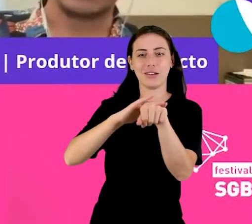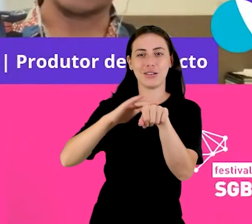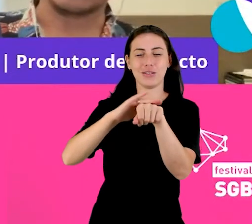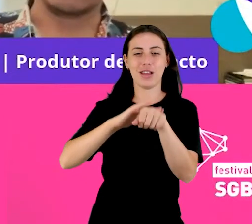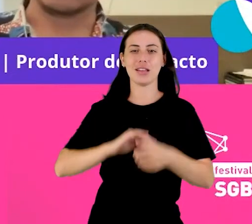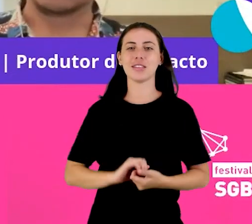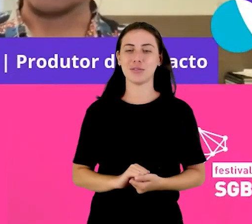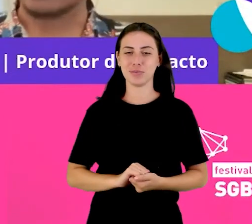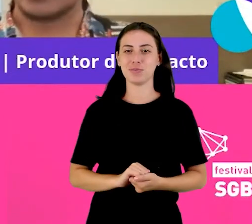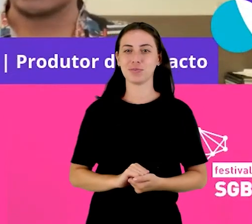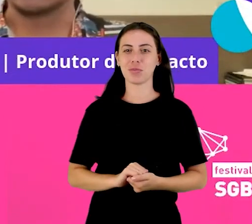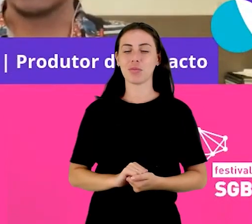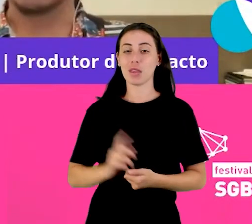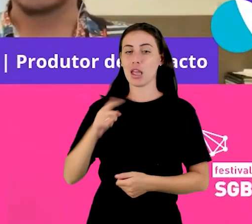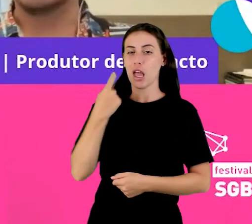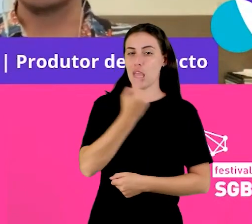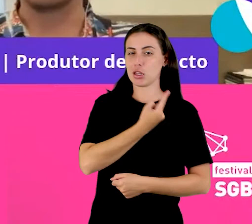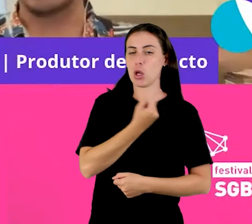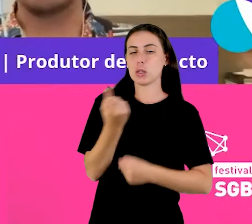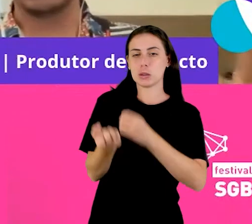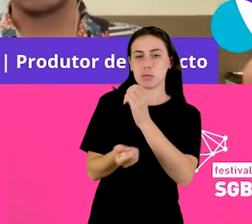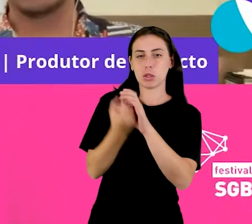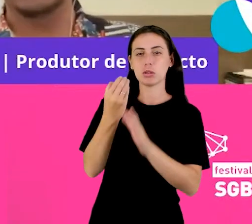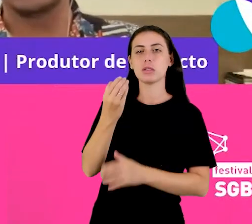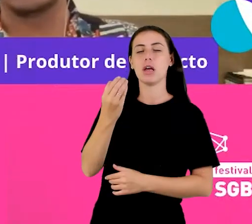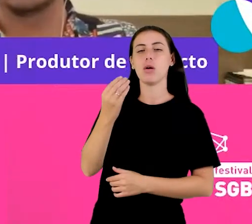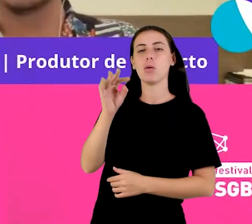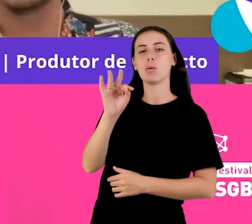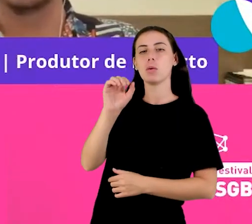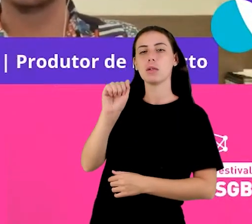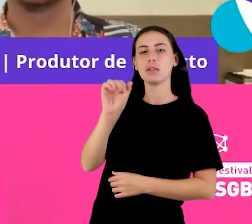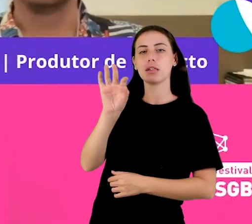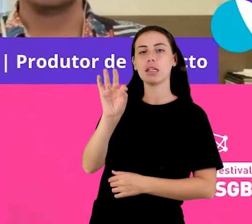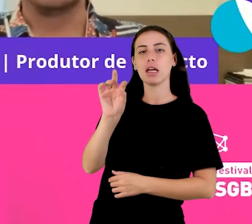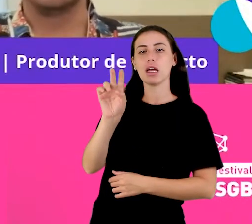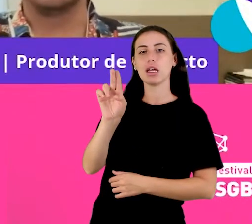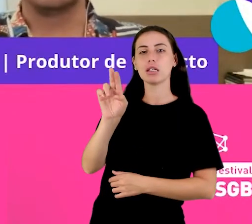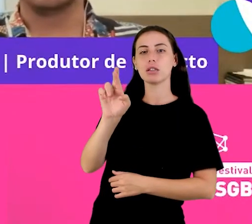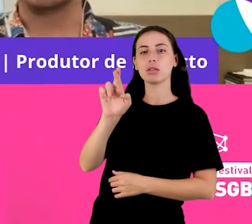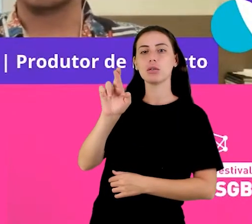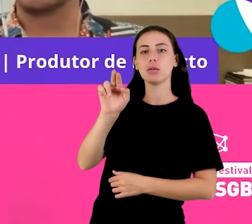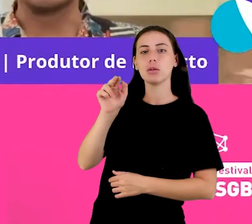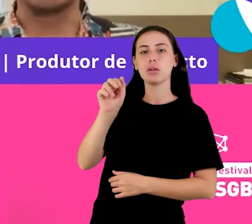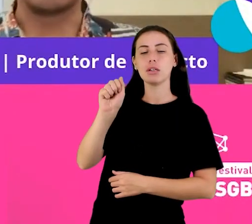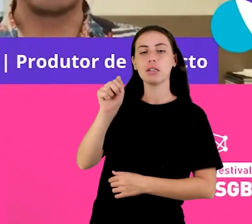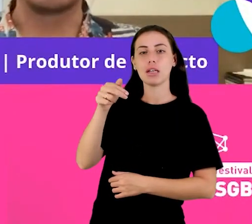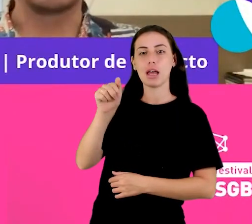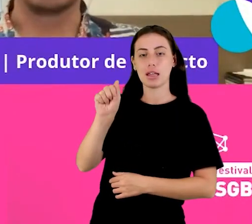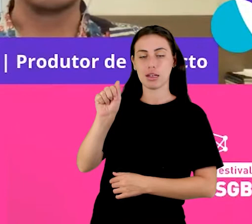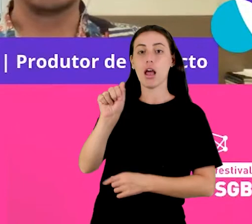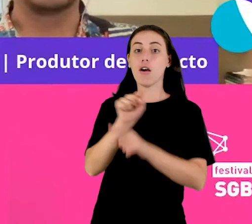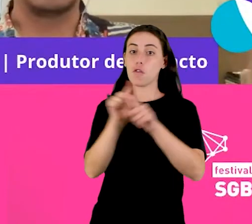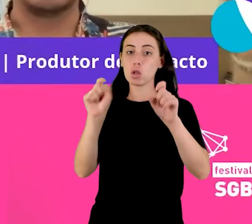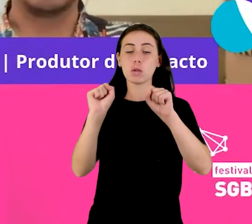de distribuição comunitária, né, assim como o Videocamp, a Taturana, que é a nossa distribuidora, o filme está disponível para qualquer